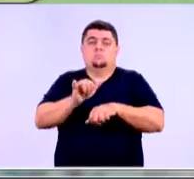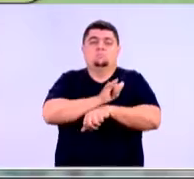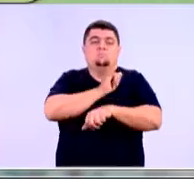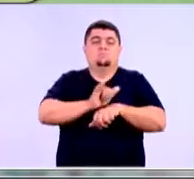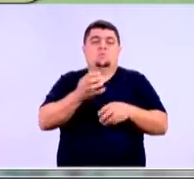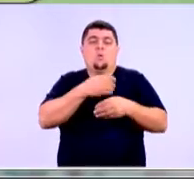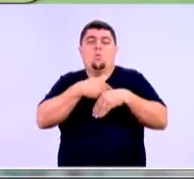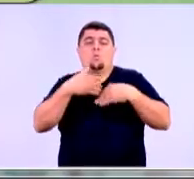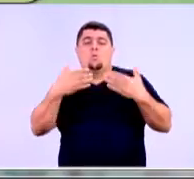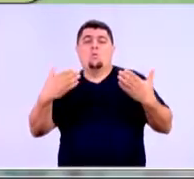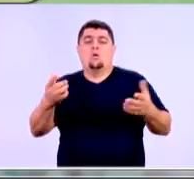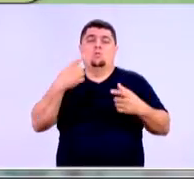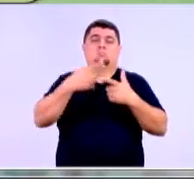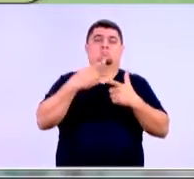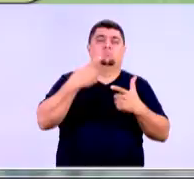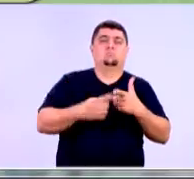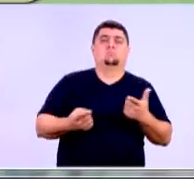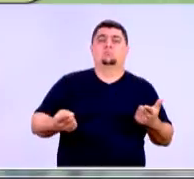estratégia para